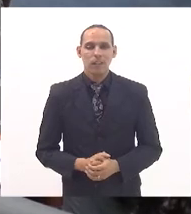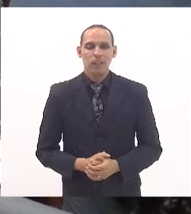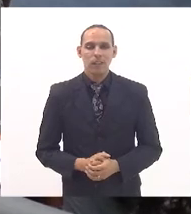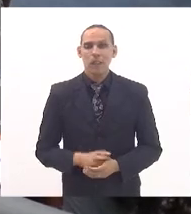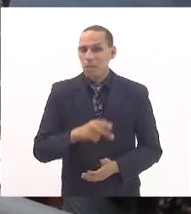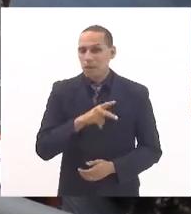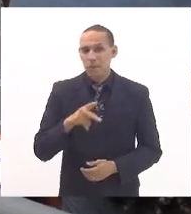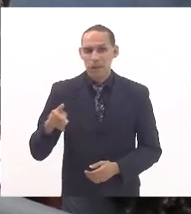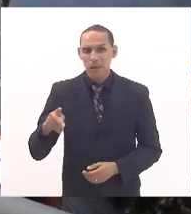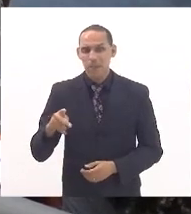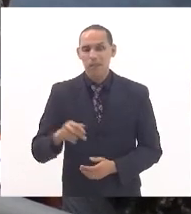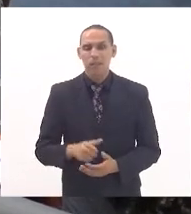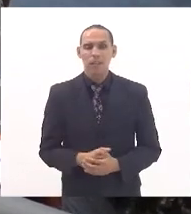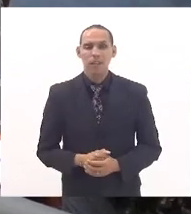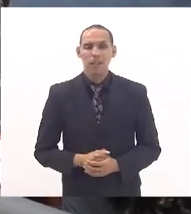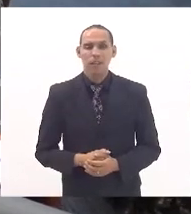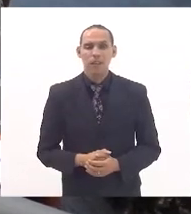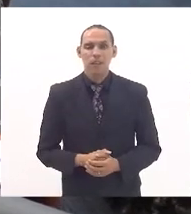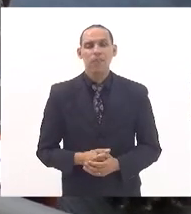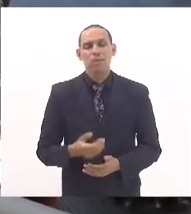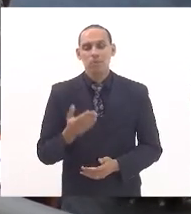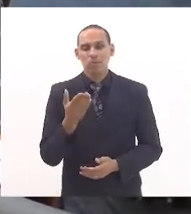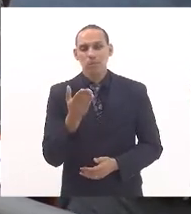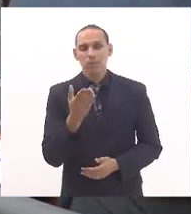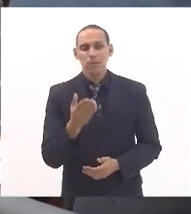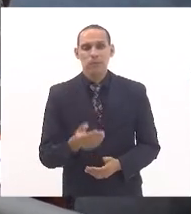Senhor presidente, se Vossa Excelência.